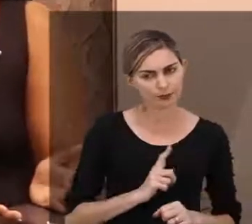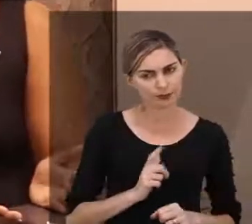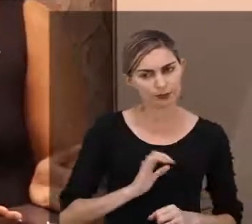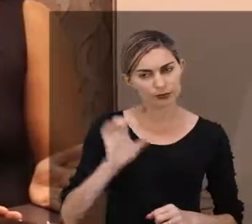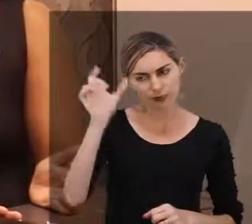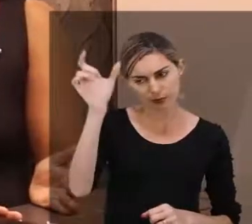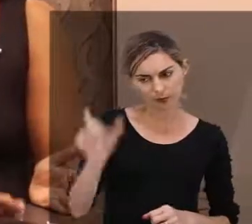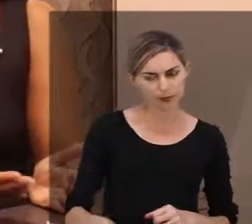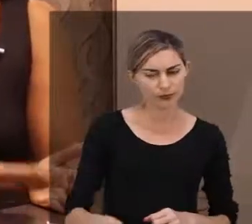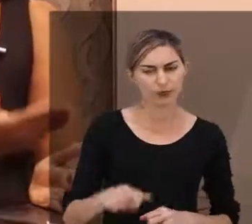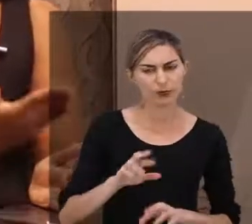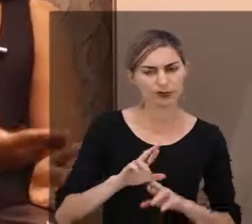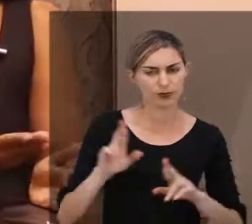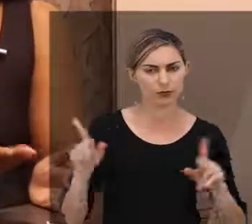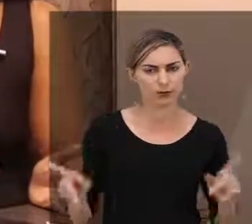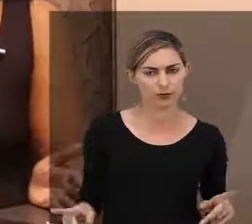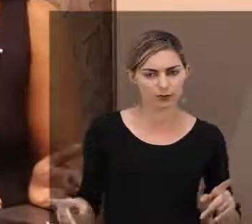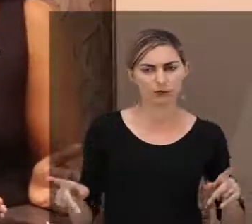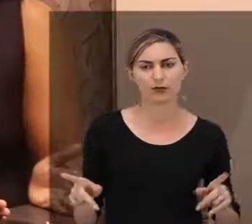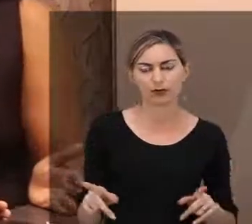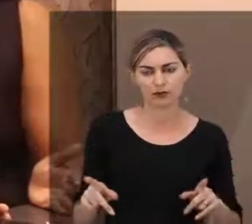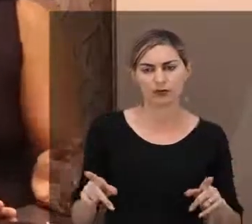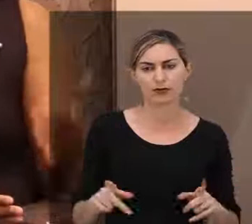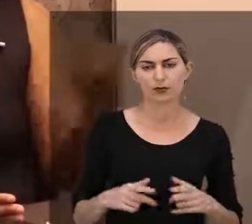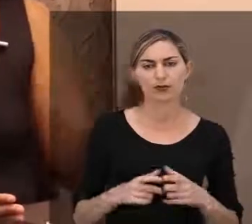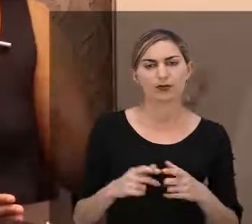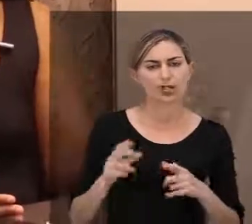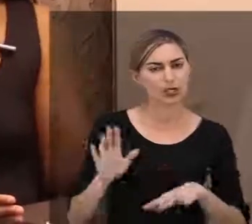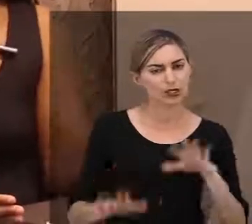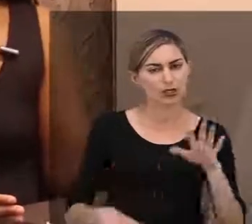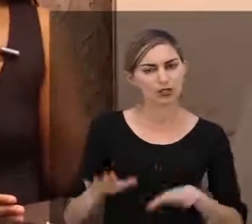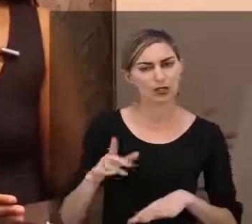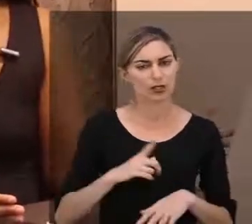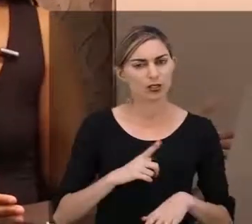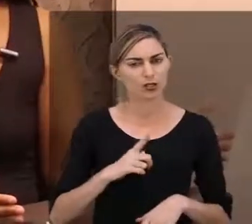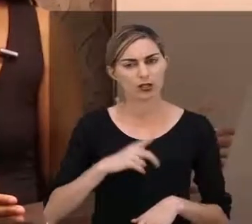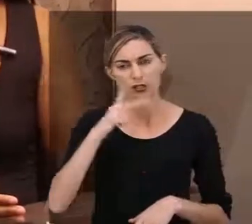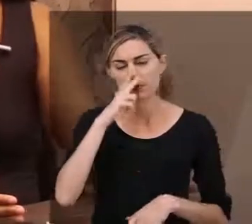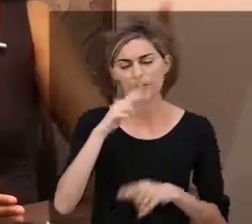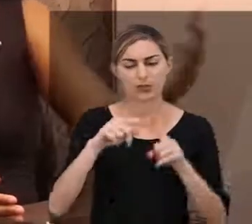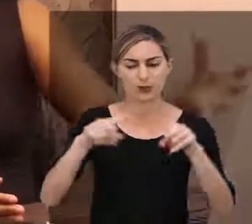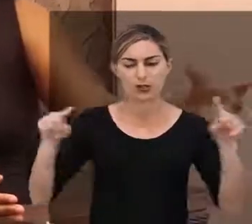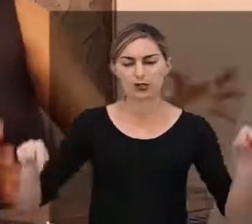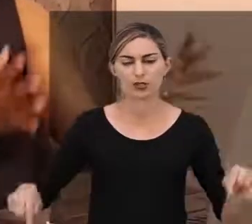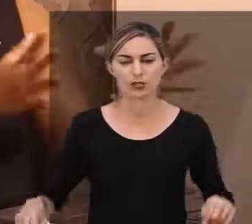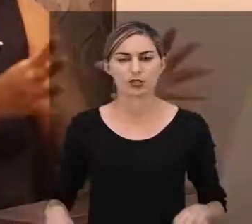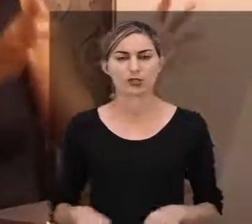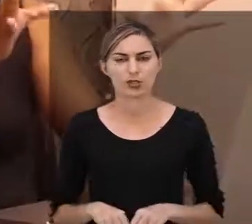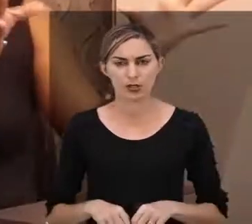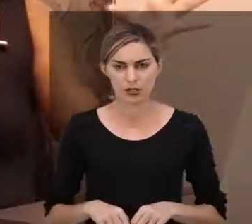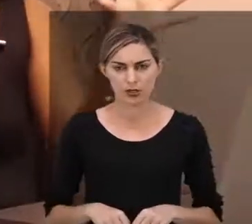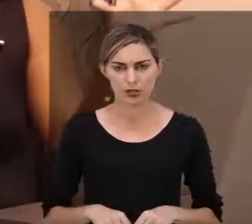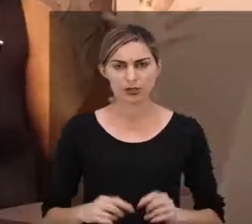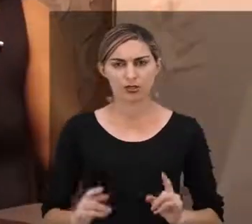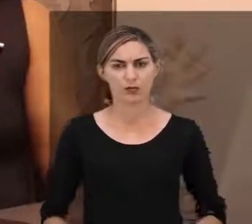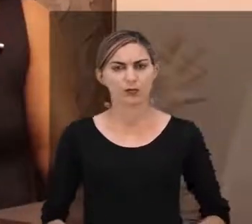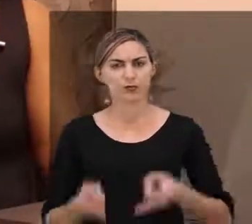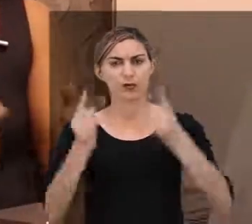clientes diferentes com utilização daquele espaço diferente. De repente eu tenho uma mesma sala, uma mesma